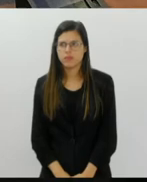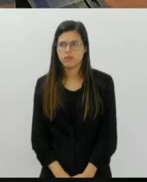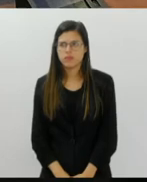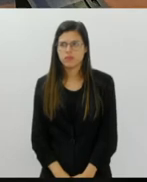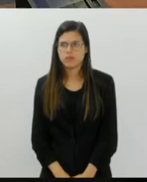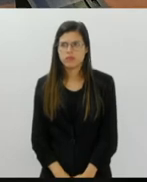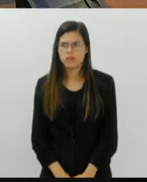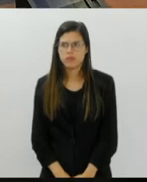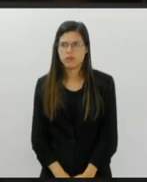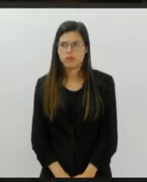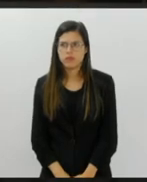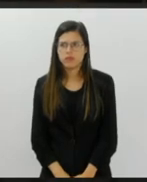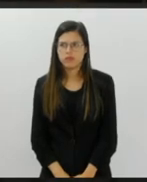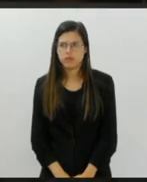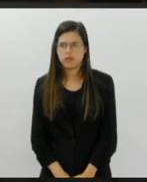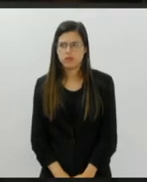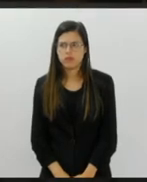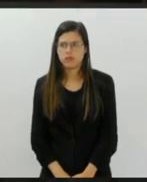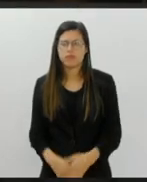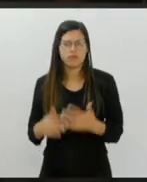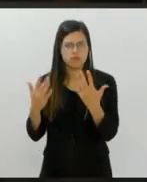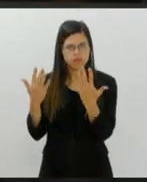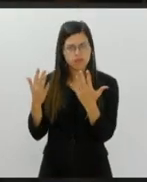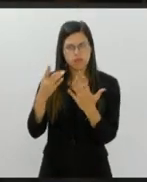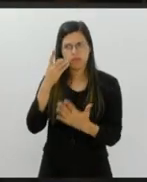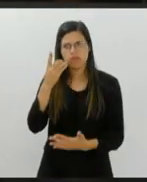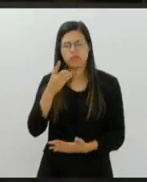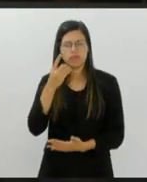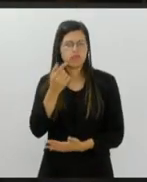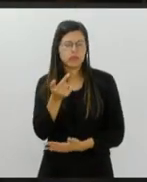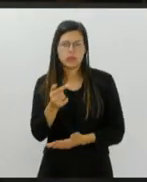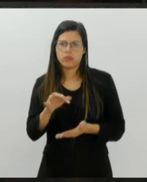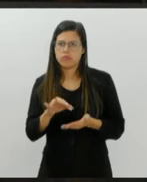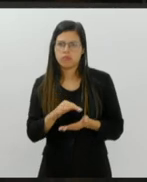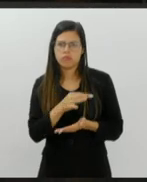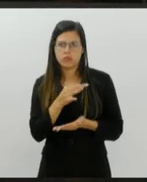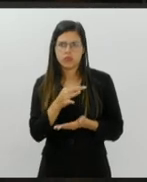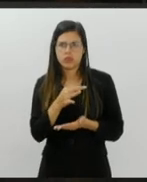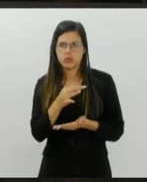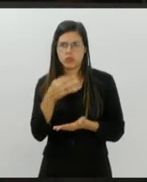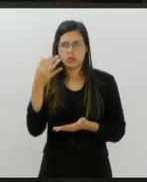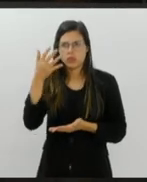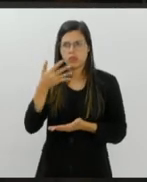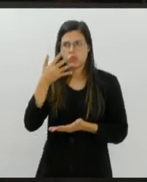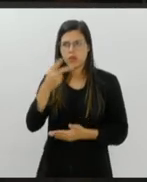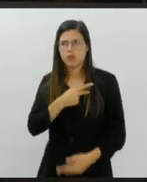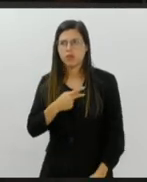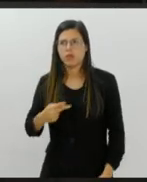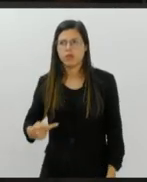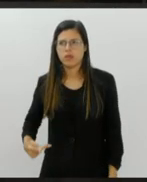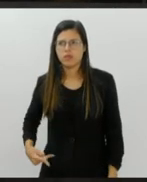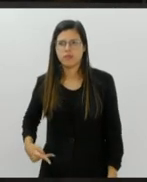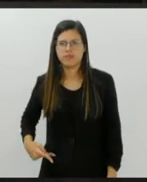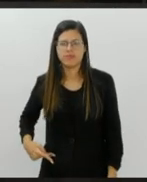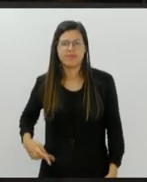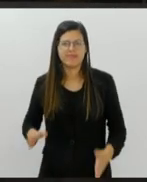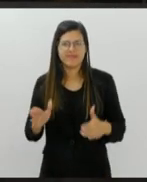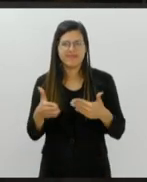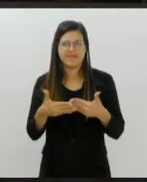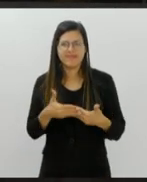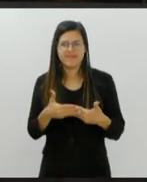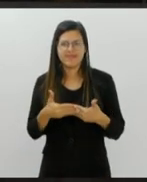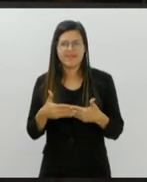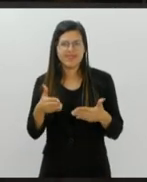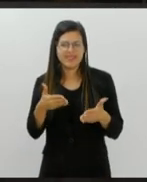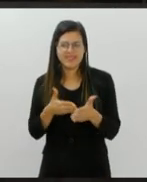presidente Parabéns no Deputado não havendo mais orador inscrito a presença suspende trabal a presença suspende de trabalho até as